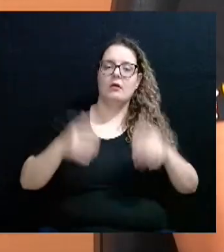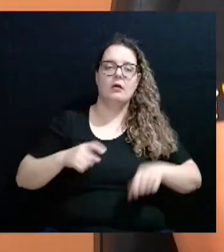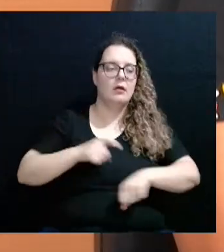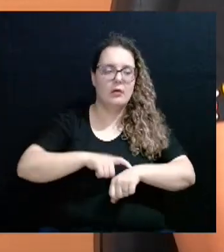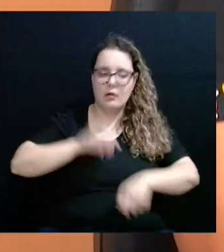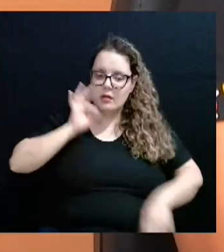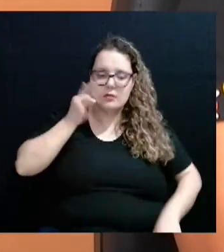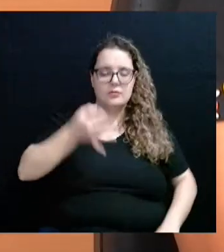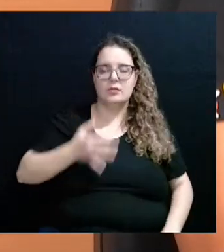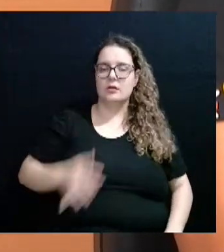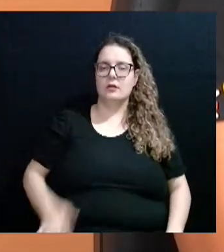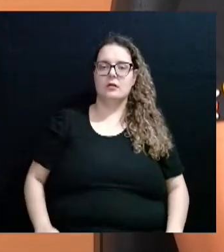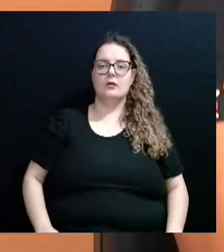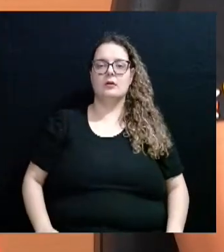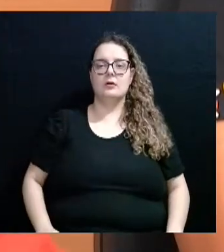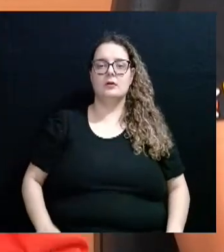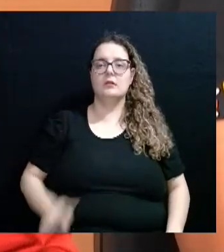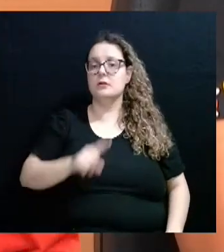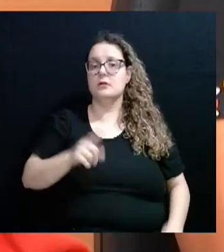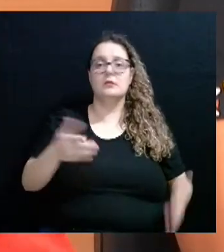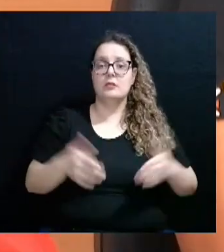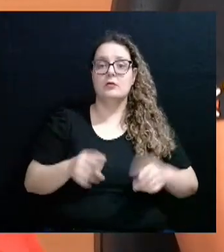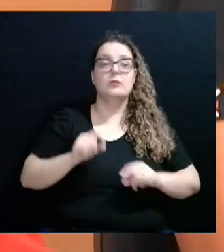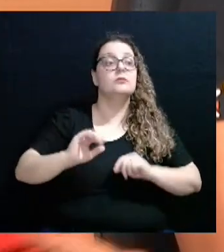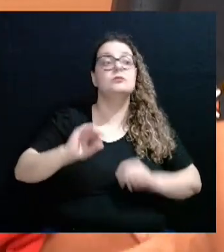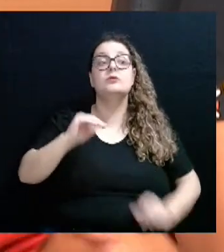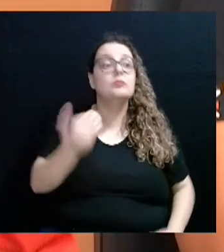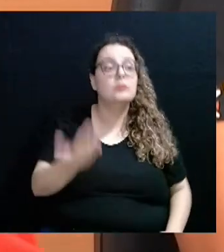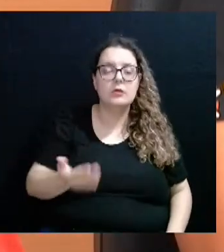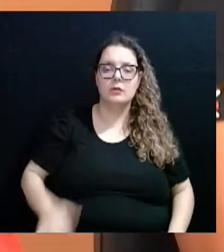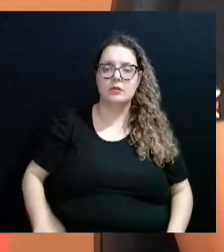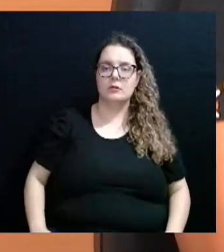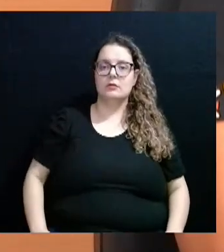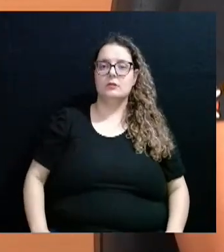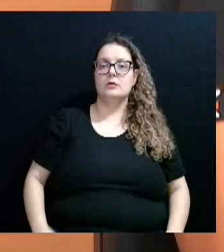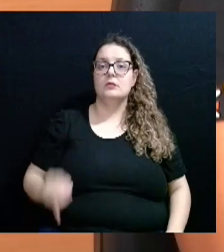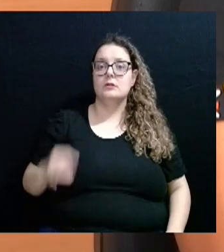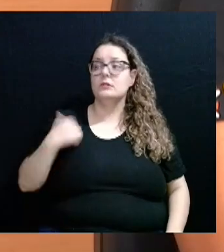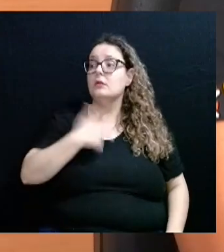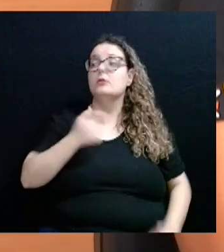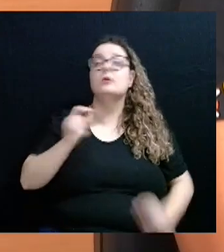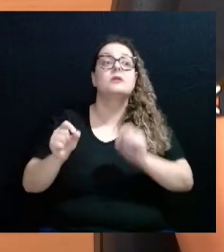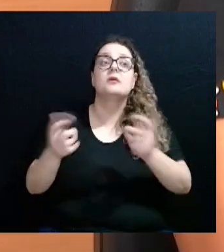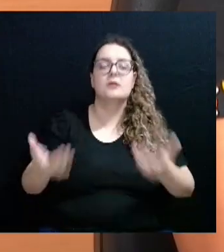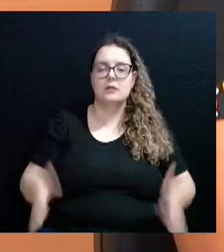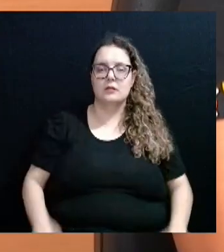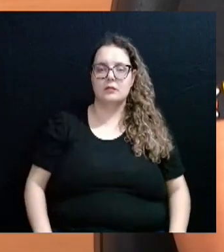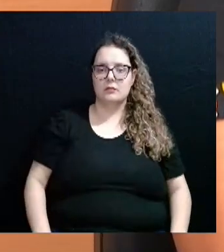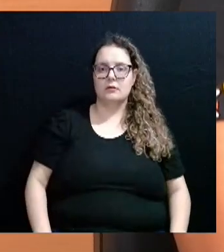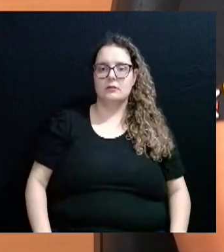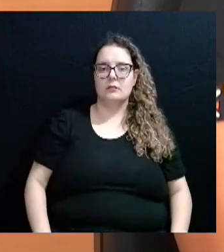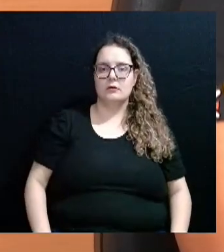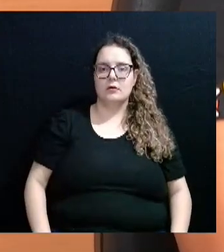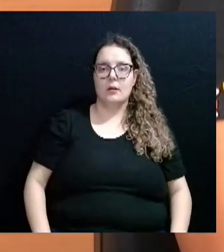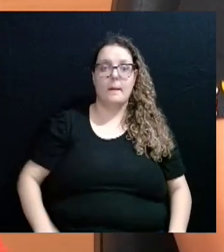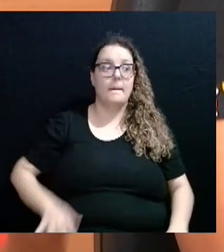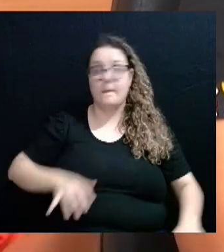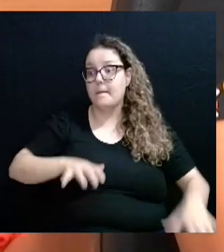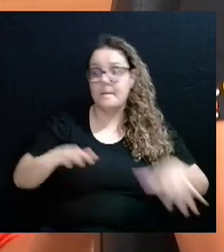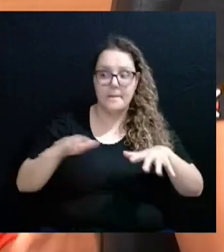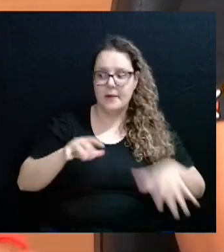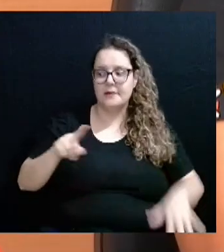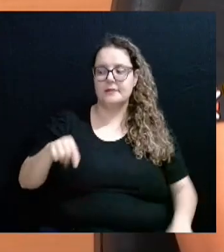hoje, quando? Se não nós, quem? Então foi um alistamento, né? Pânico na Zona Sul. Então a gente se sentiu,